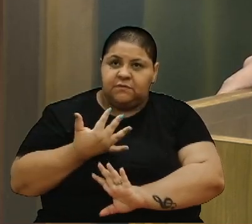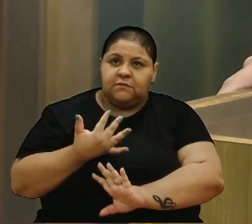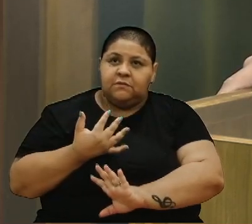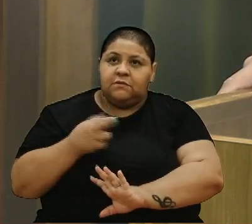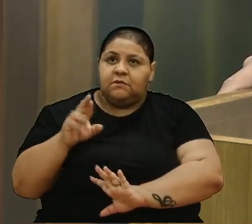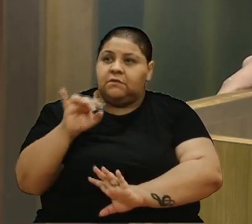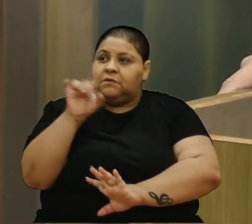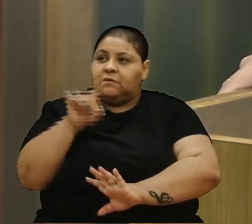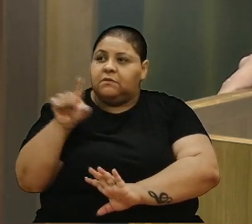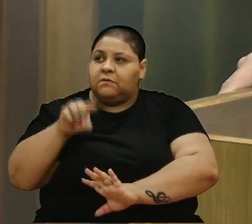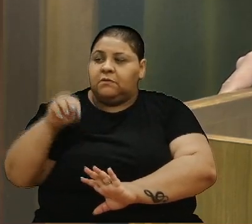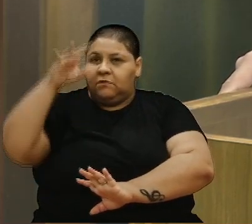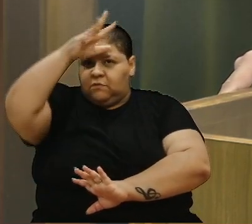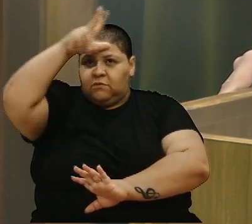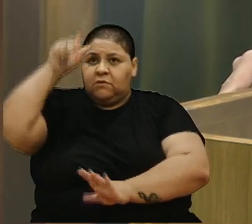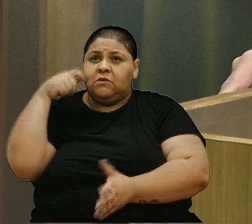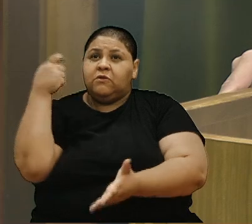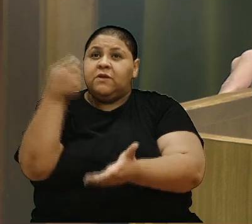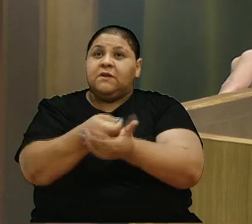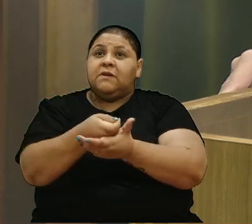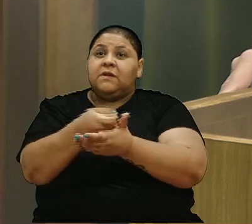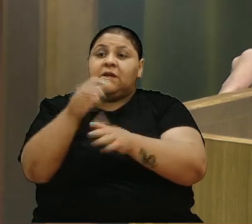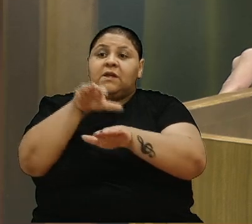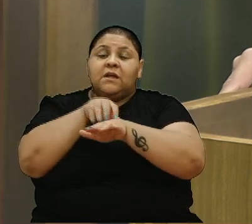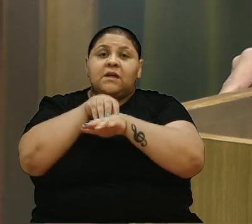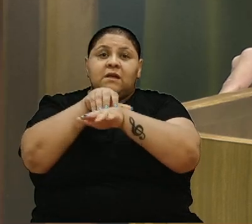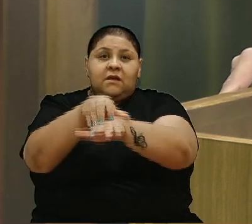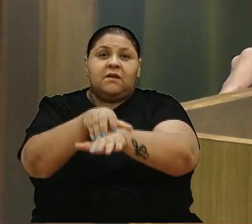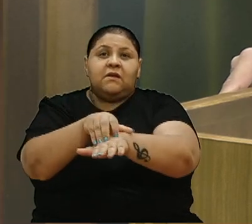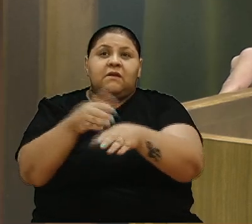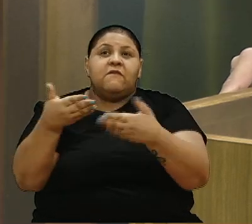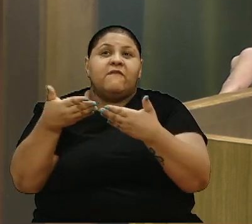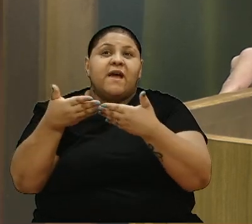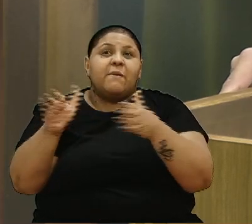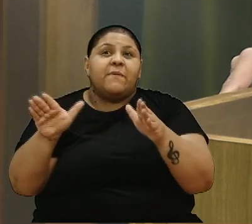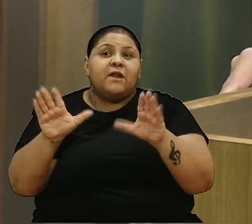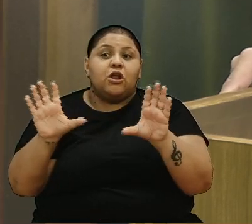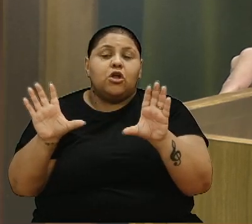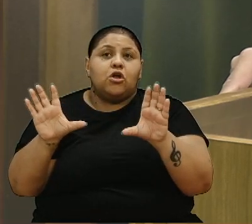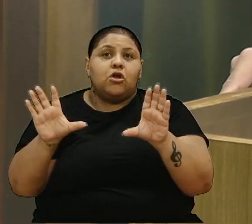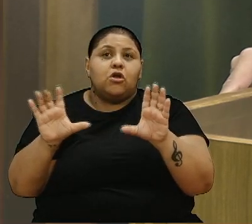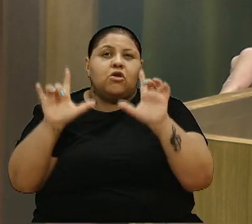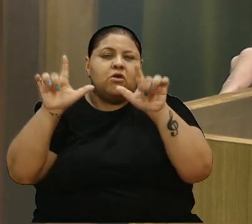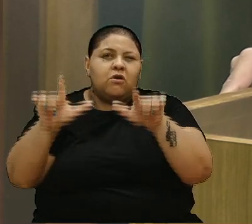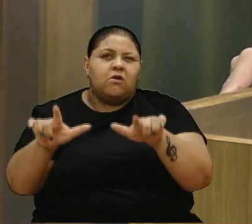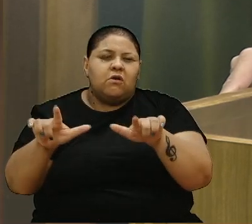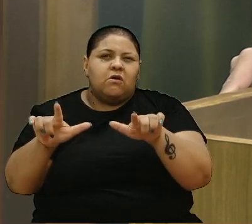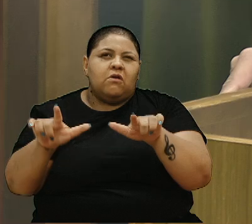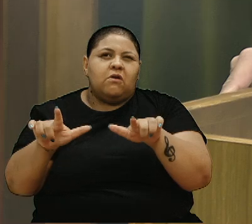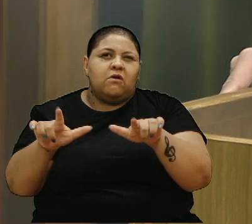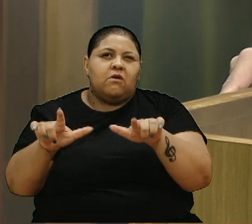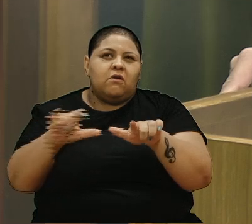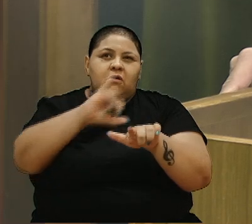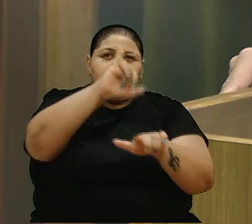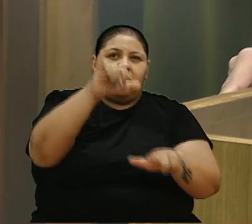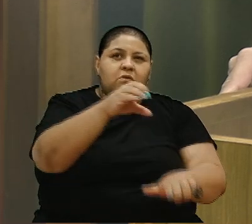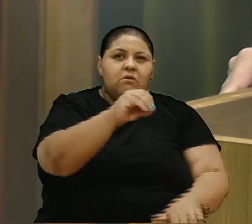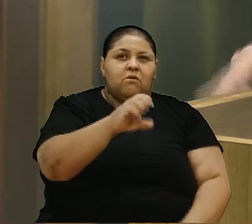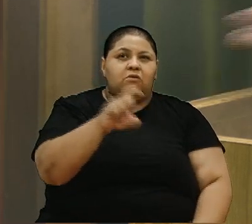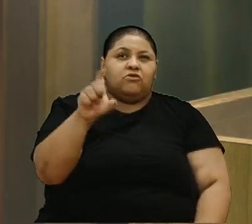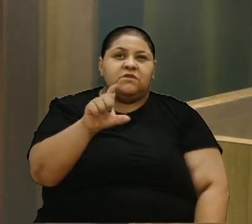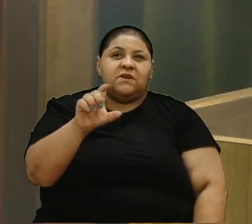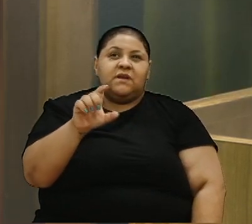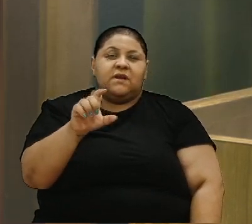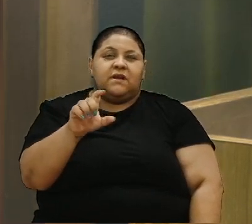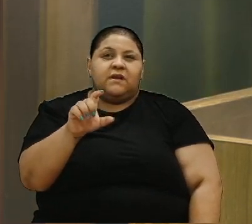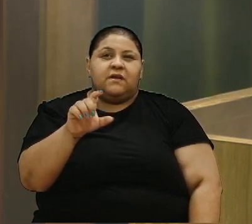O município vai pagar transporte, vai abrir turmas lá no José Generoso, em Forqueta,